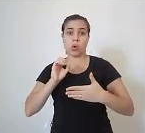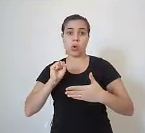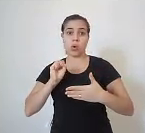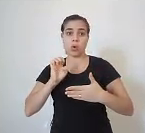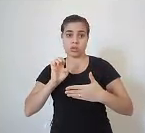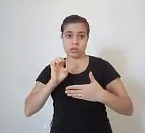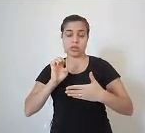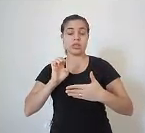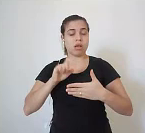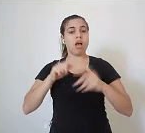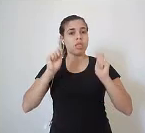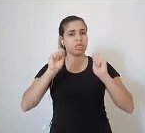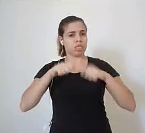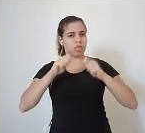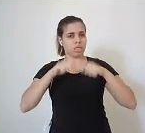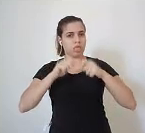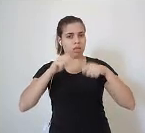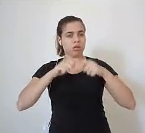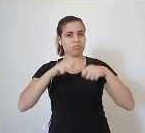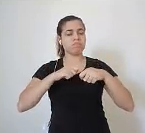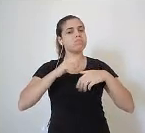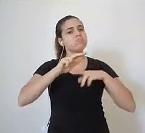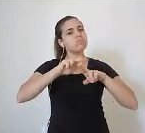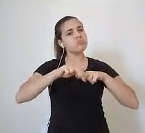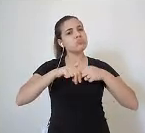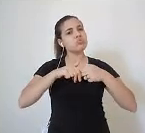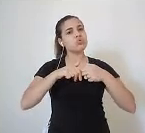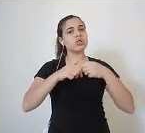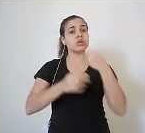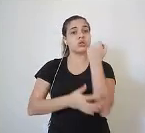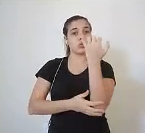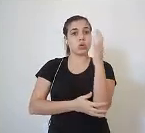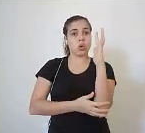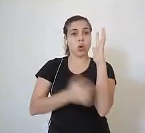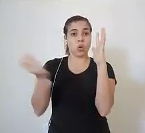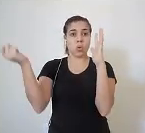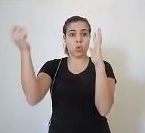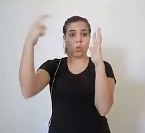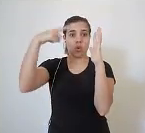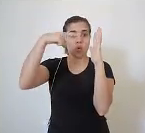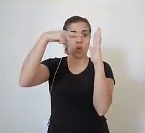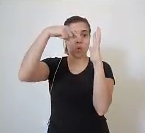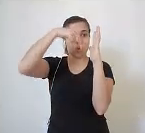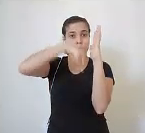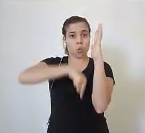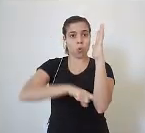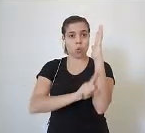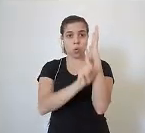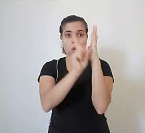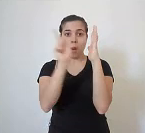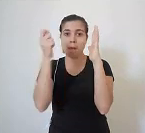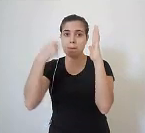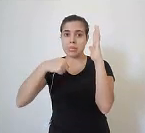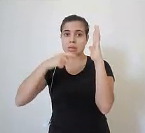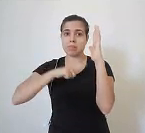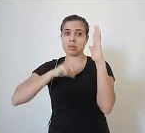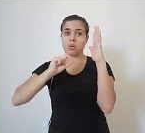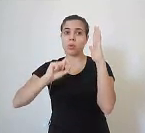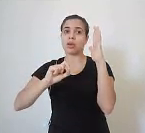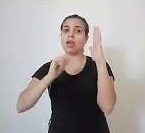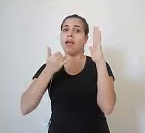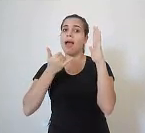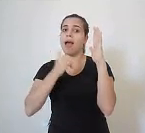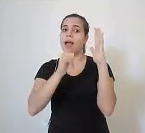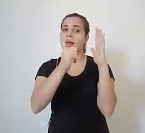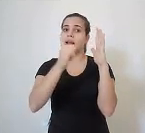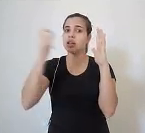glicose através do processo de fotossíntese ou quimiossíntese. Né? No caso da fotossíntese, a gente precisa da fonte